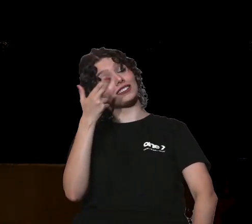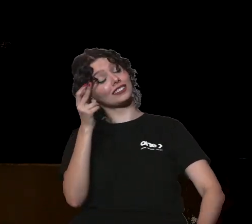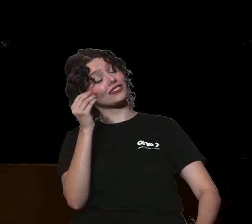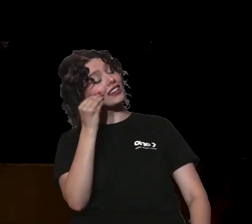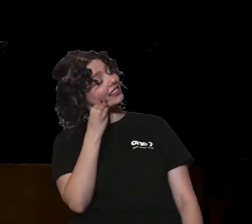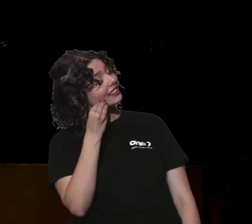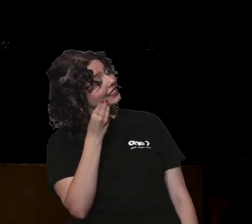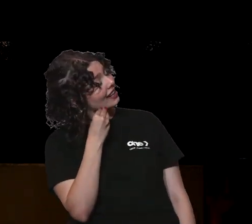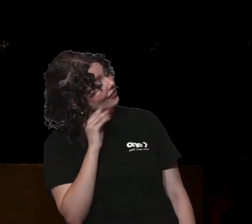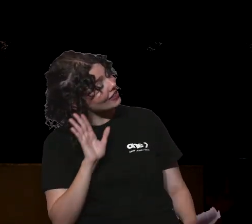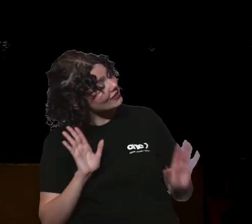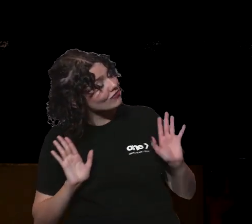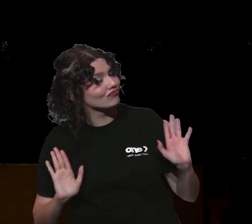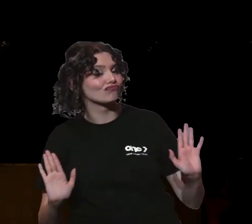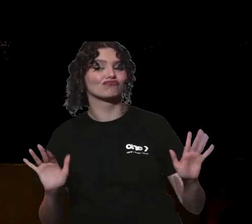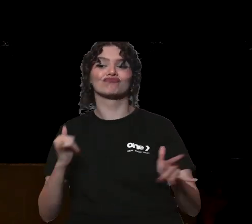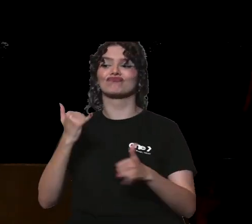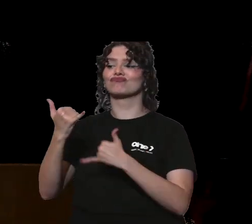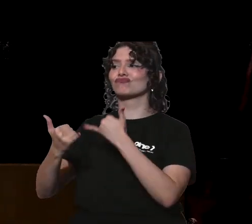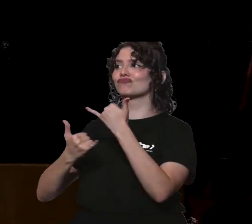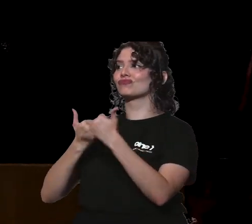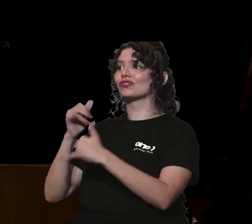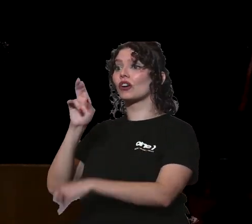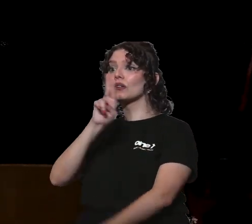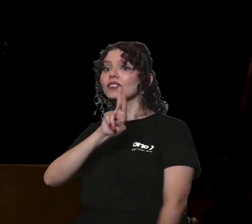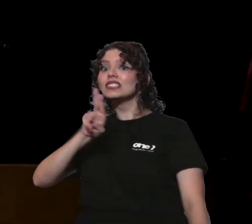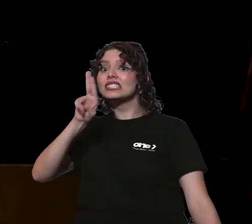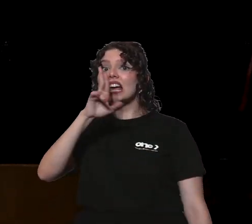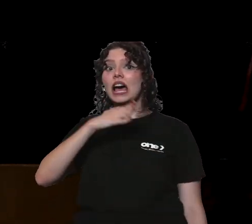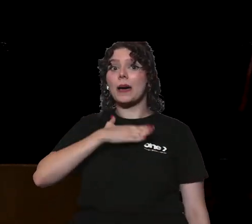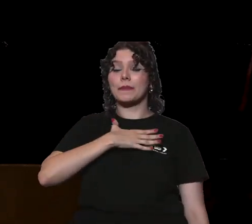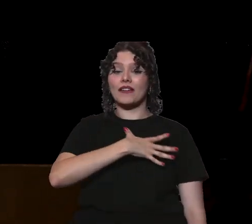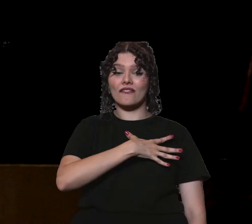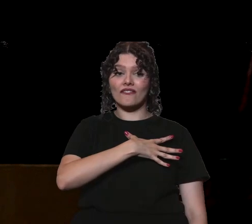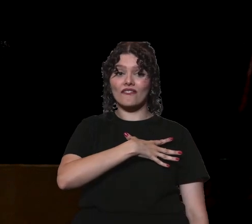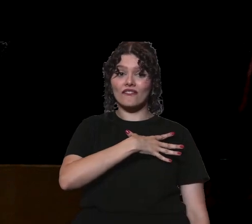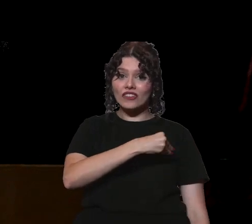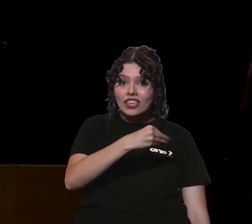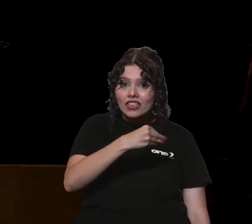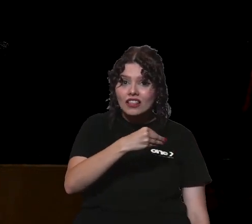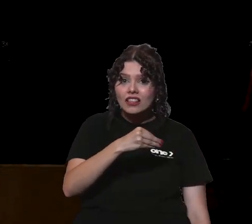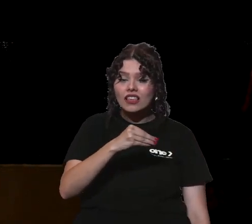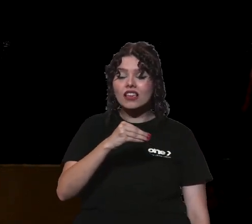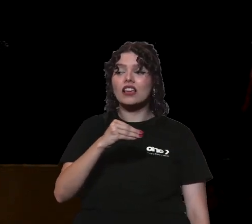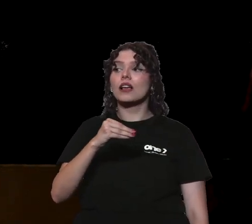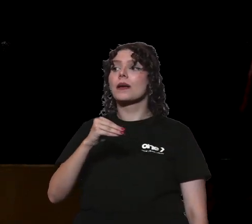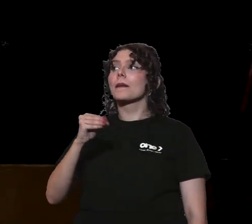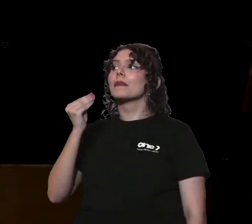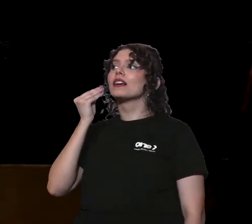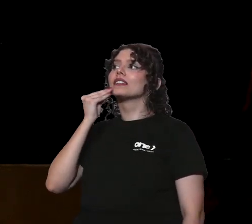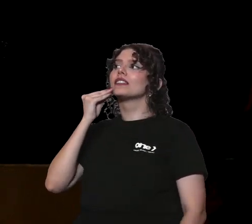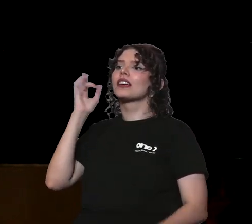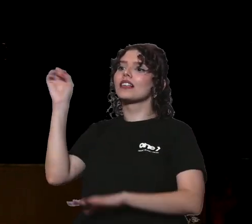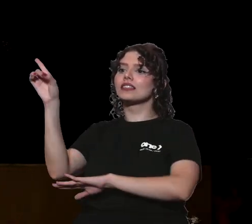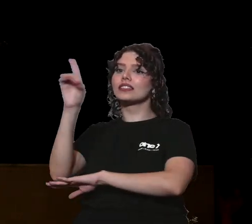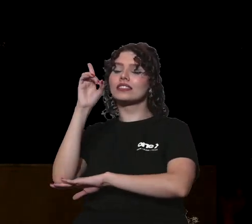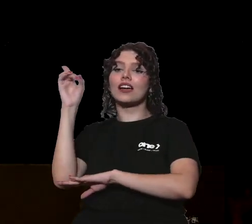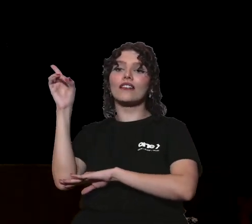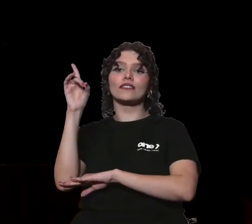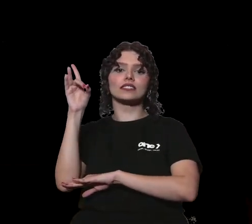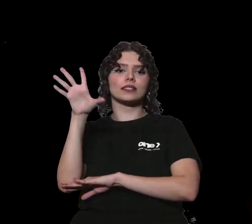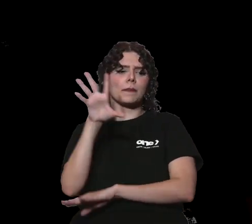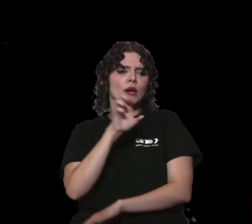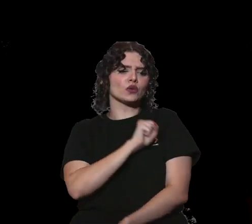pegadinha aqui com ele, vou usar a minha filha, o amor da minha filha, para fazer Davi se apaixonar por